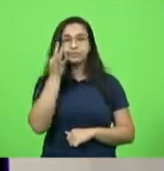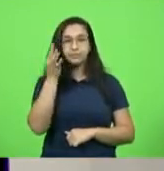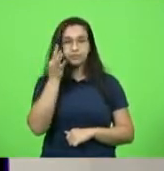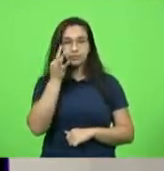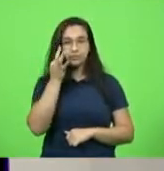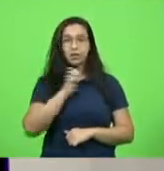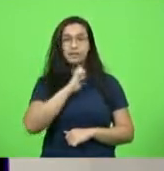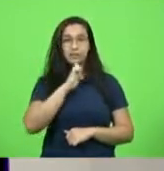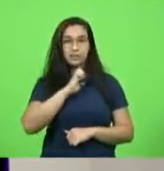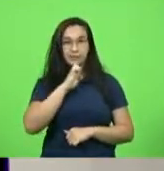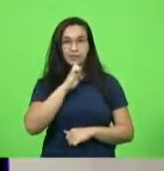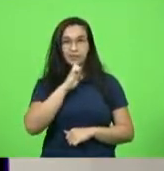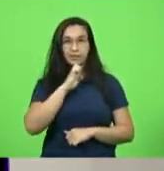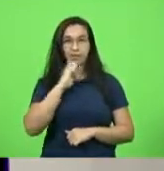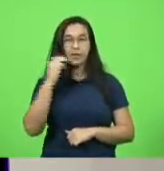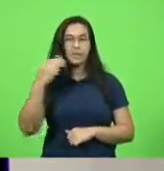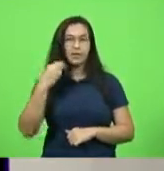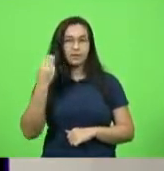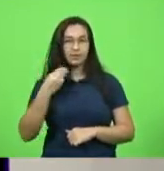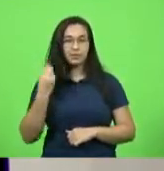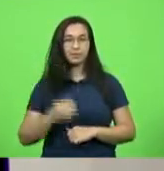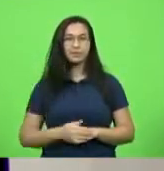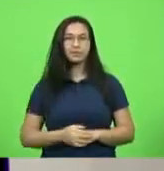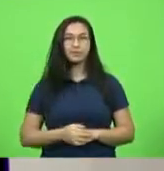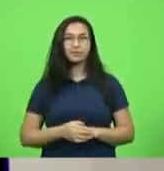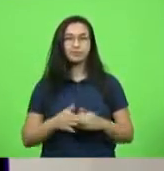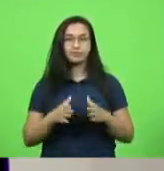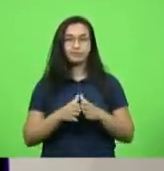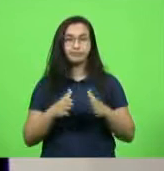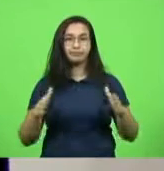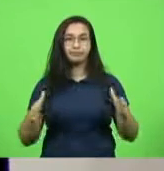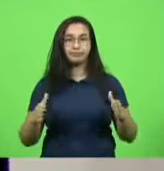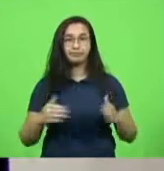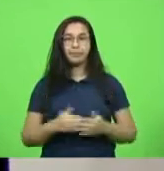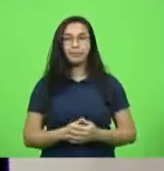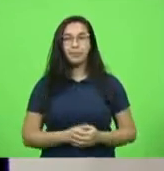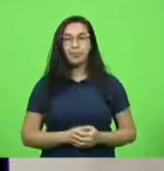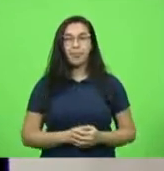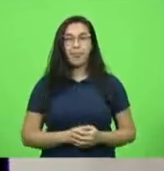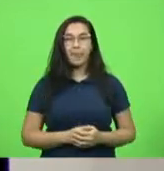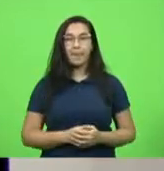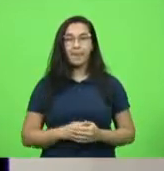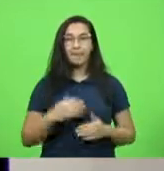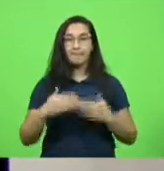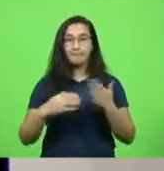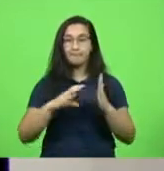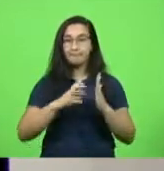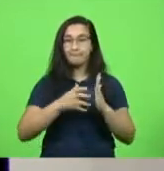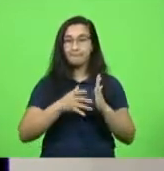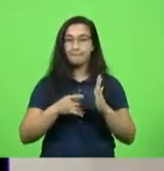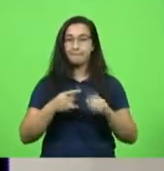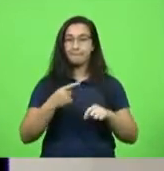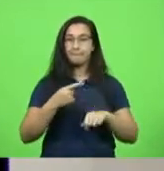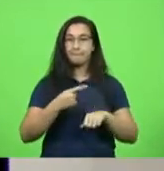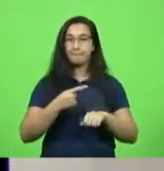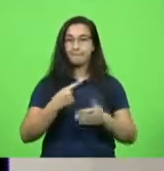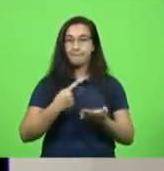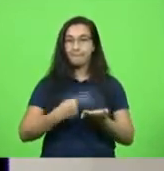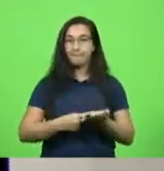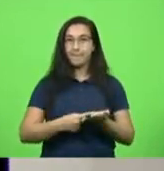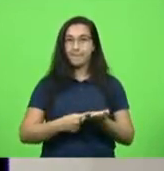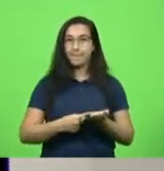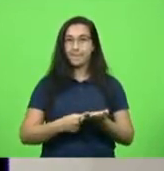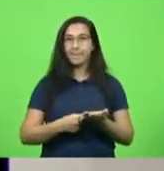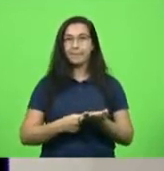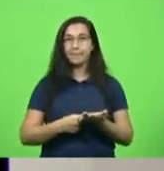Marcius Machado grande expediente neste horário destinado aos partidos políticos fizeram uso da palavra